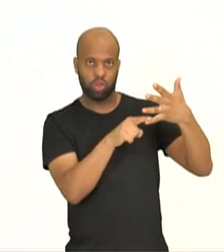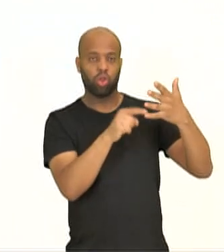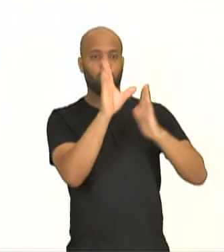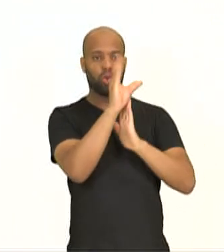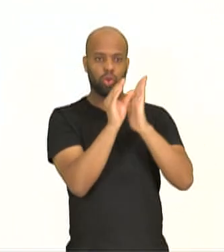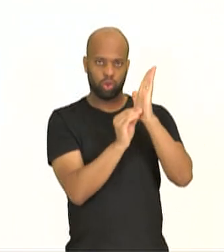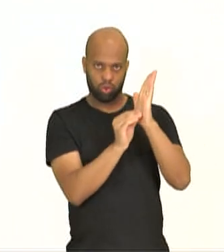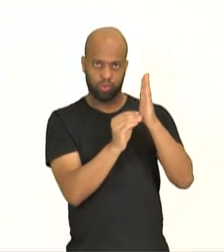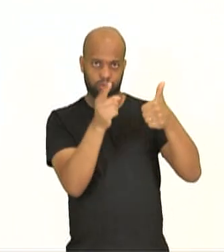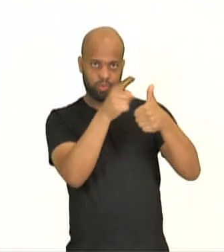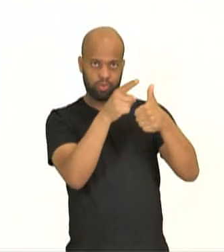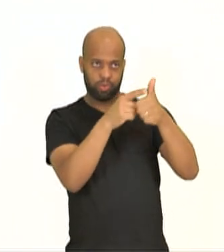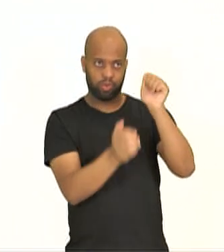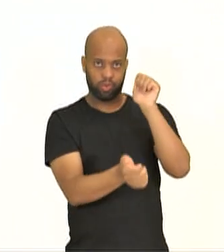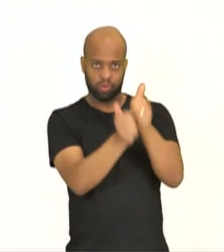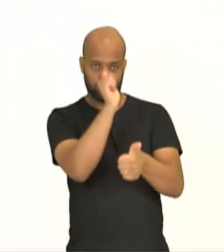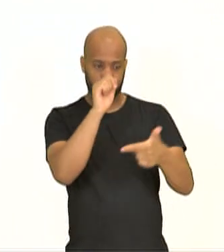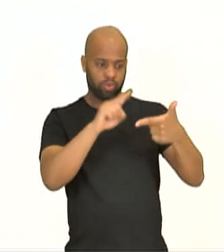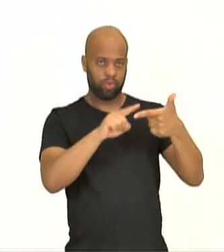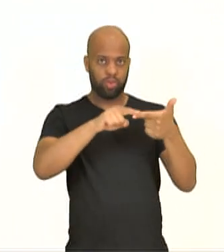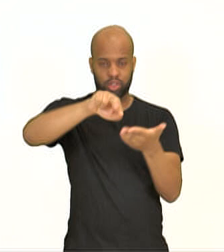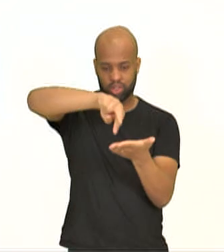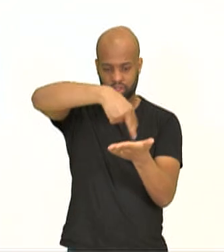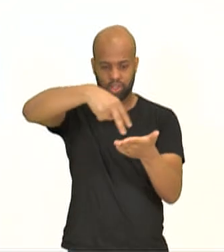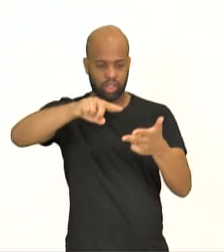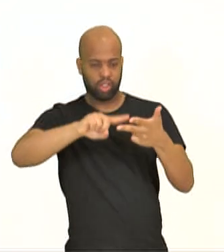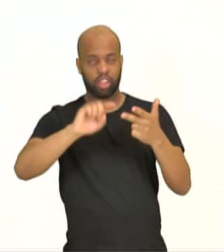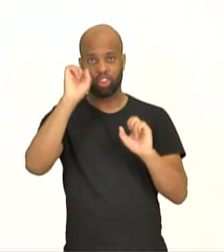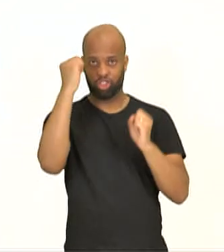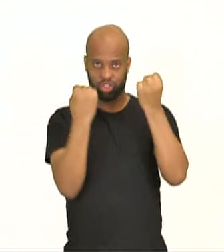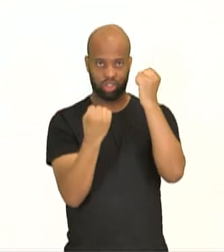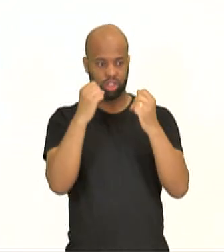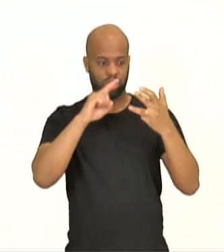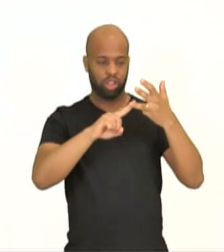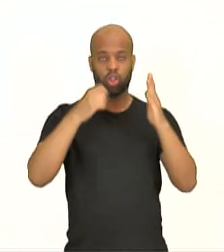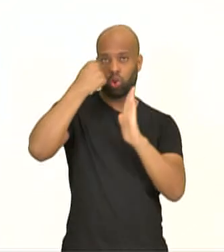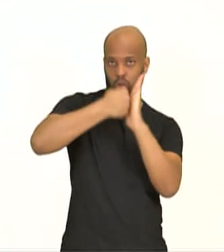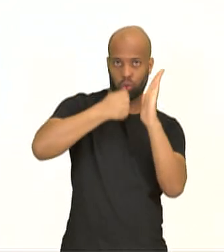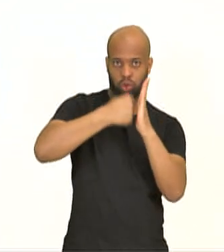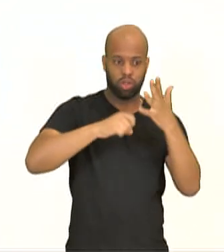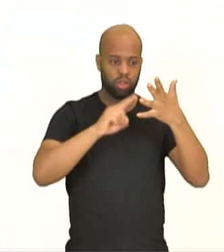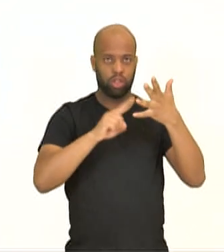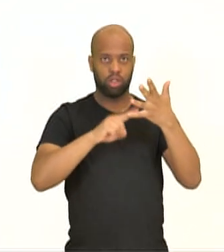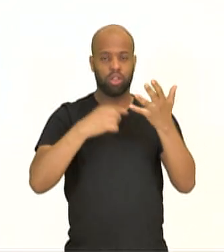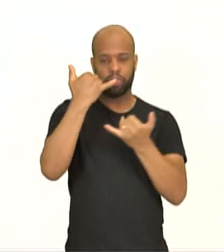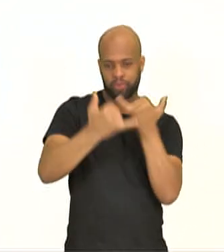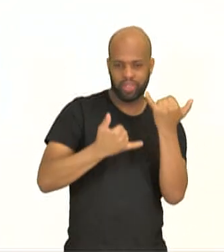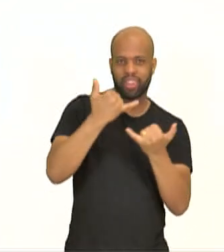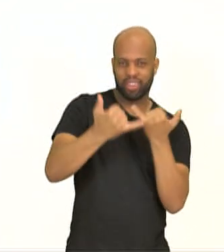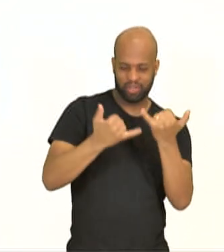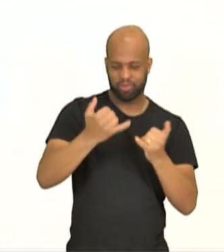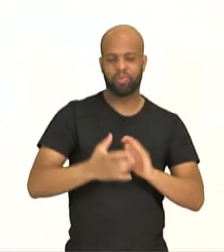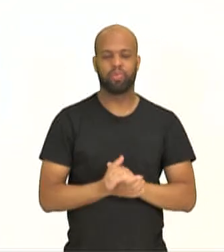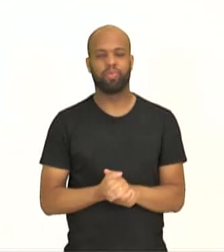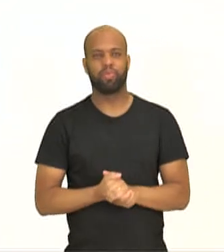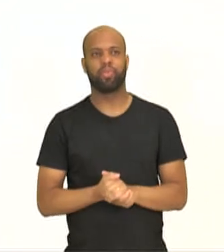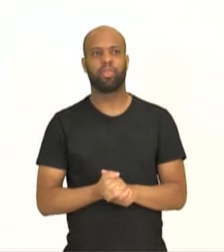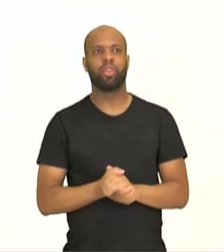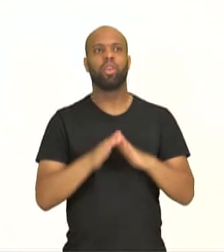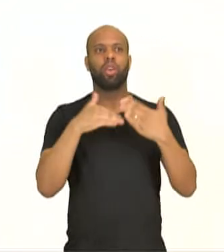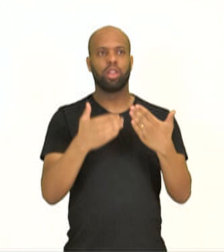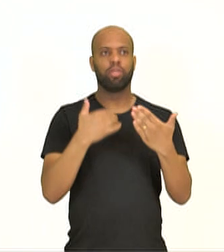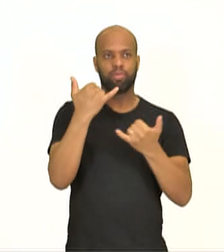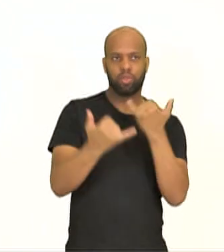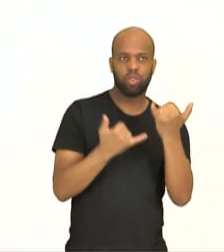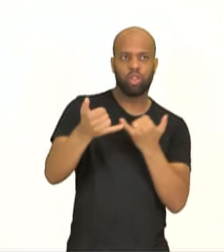Os esportes, as danças, as ginásticas, as lutas e os jogos e as brincadeiras. Então, os